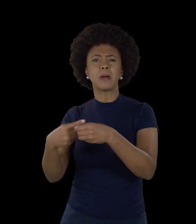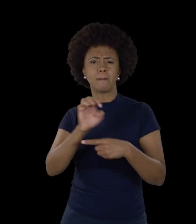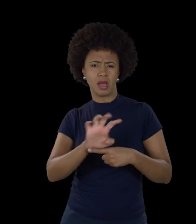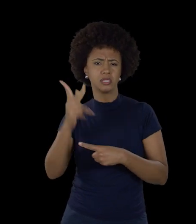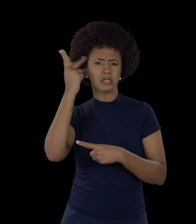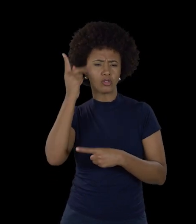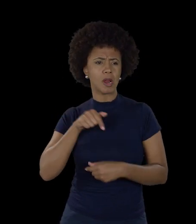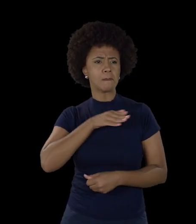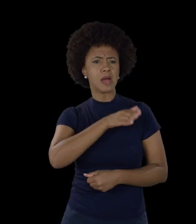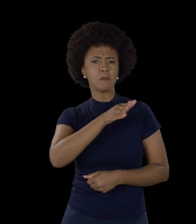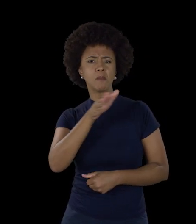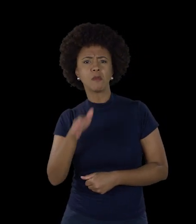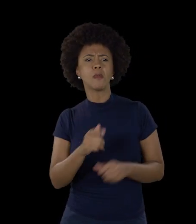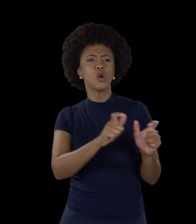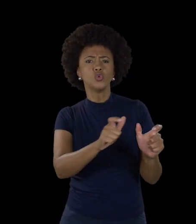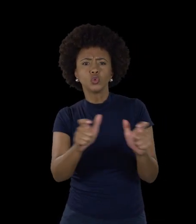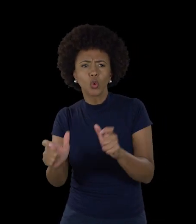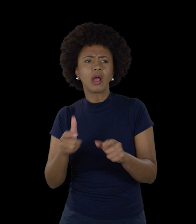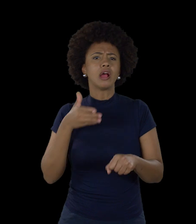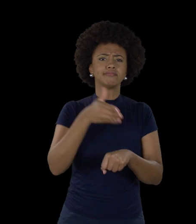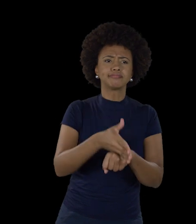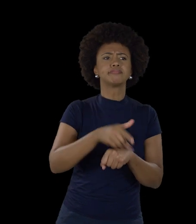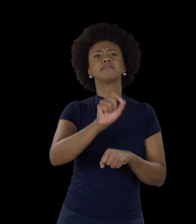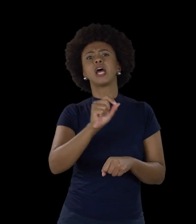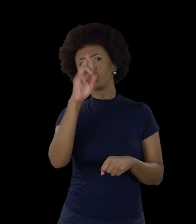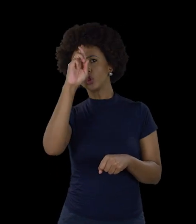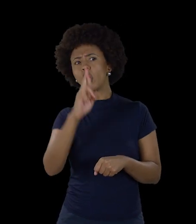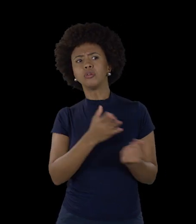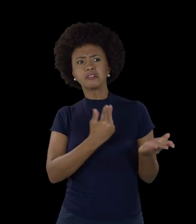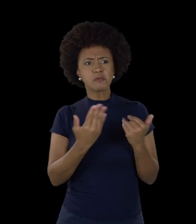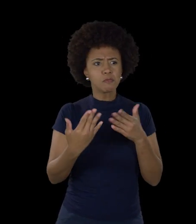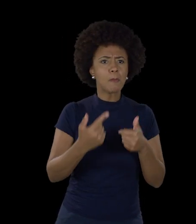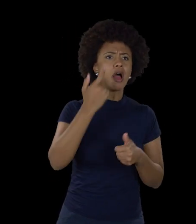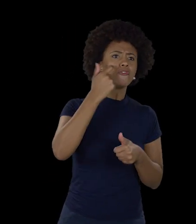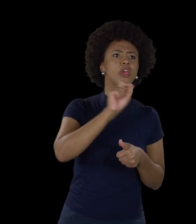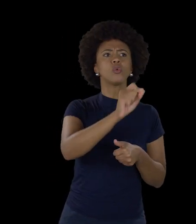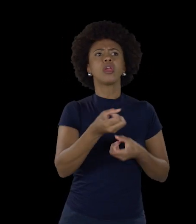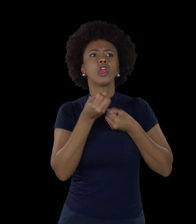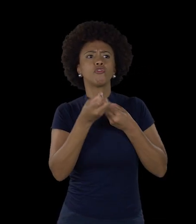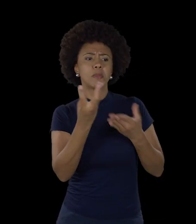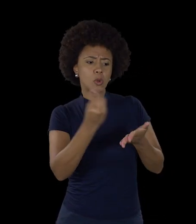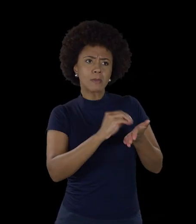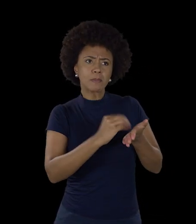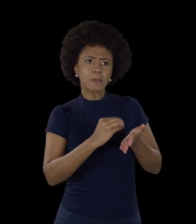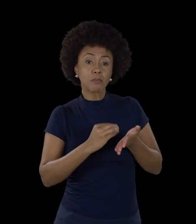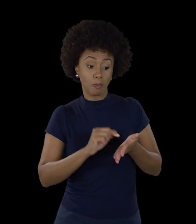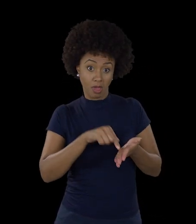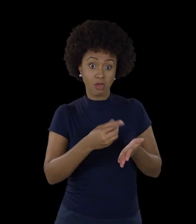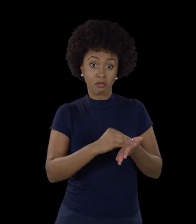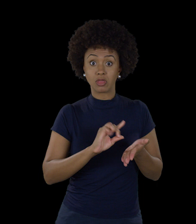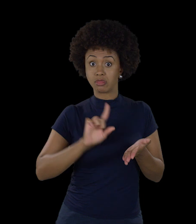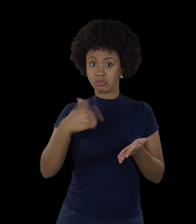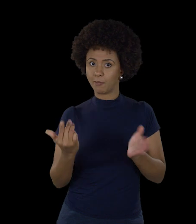as propriedades, conversando com os proprietários, fazendo os registros que foram depois incorporados ao livro. E num segundo momento